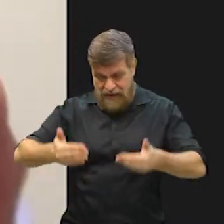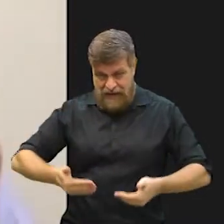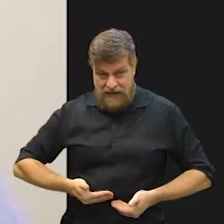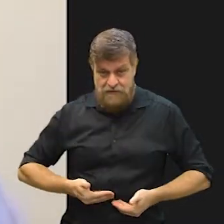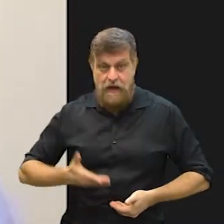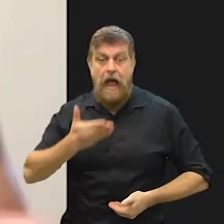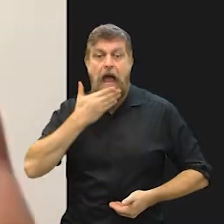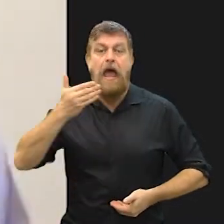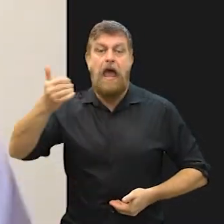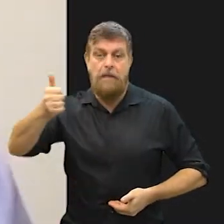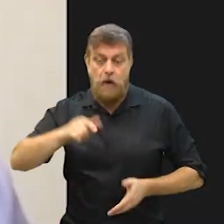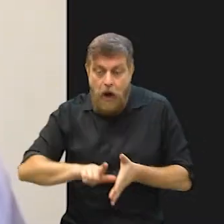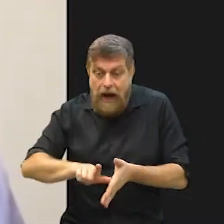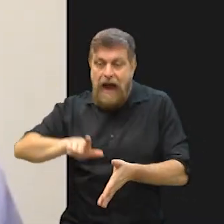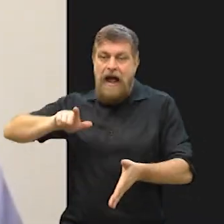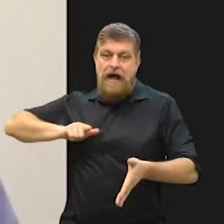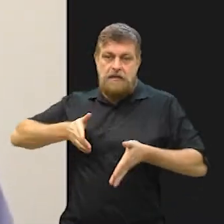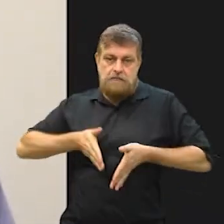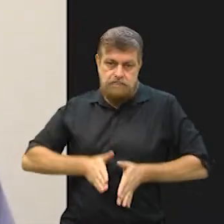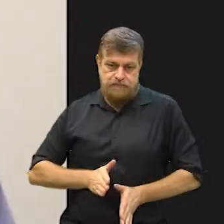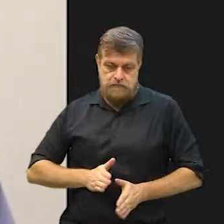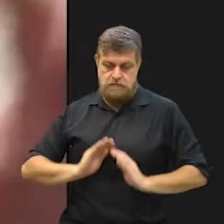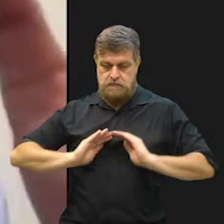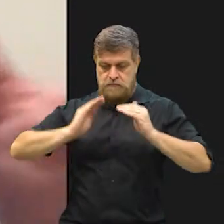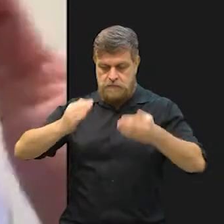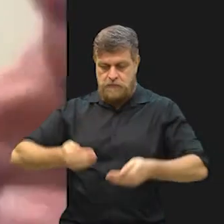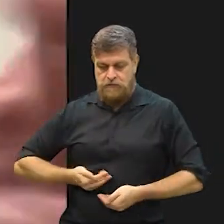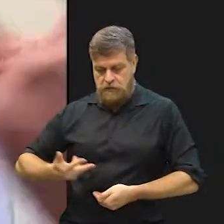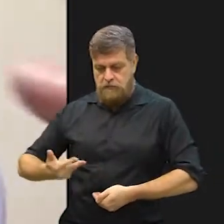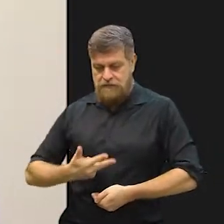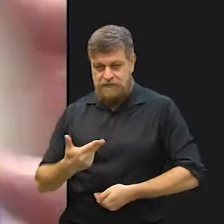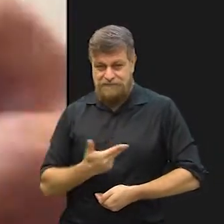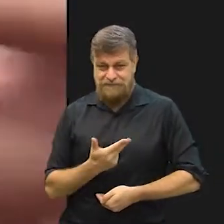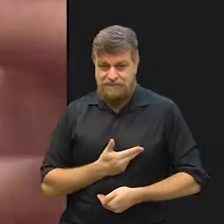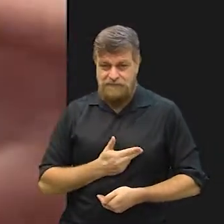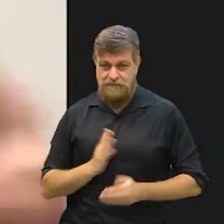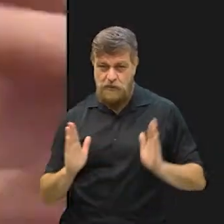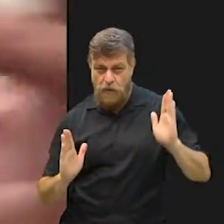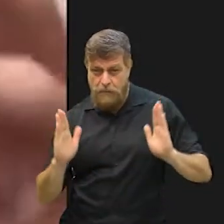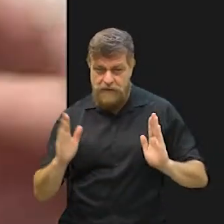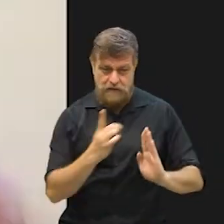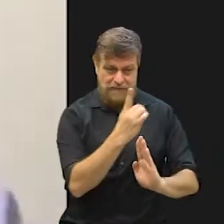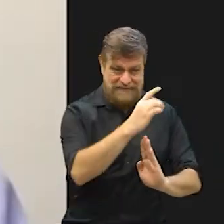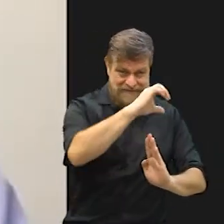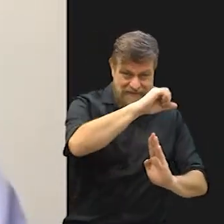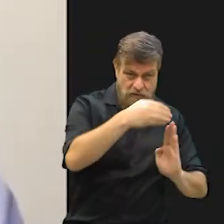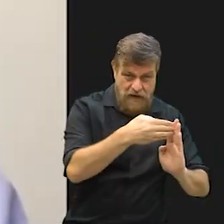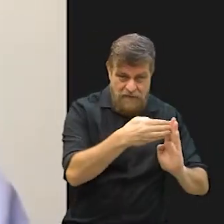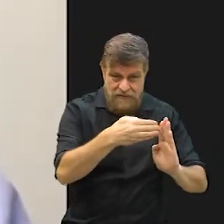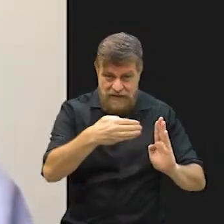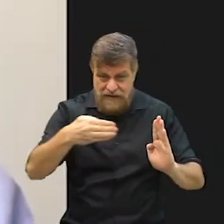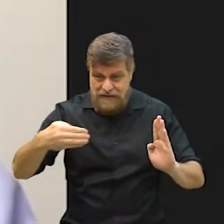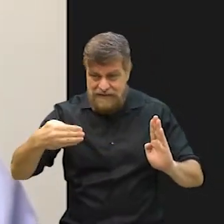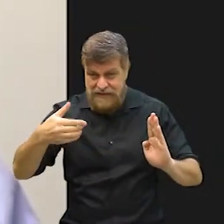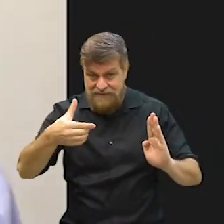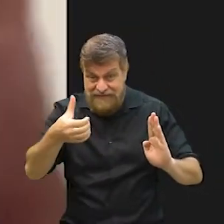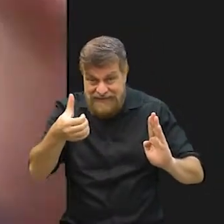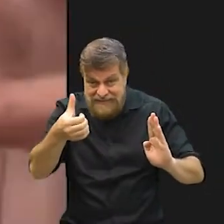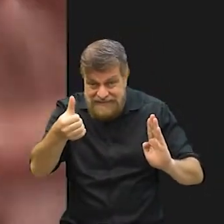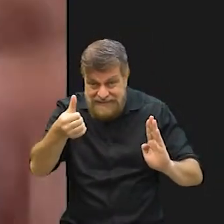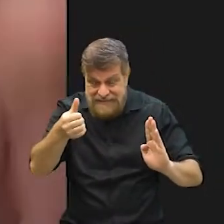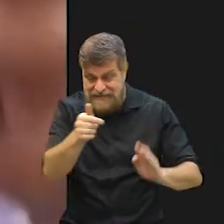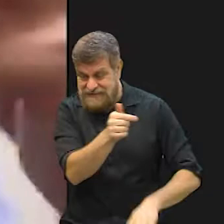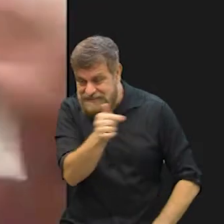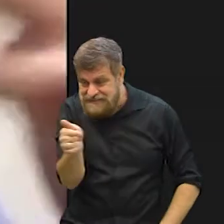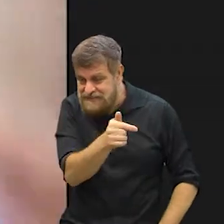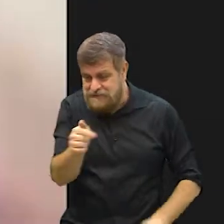de uma correção intraútero, que vai ser feita entre 19 e 26 semanas de gestação, e nesse